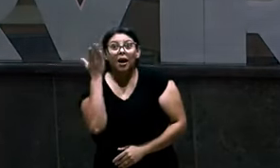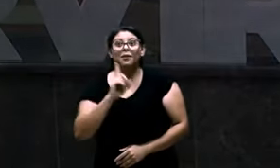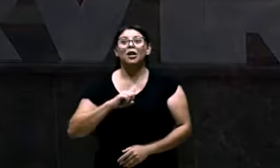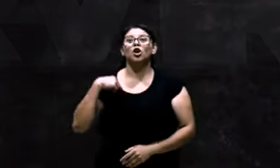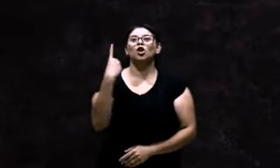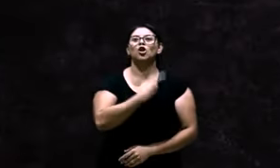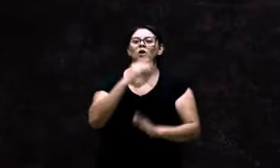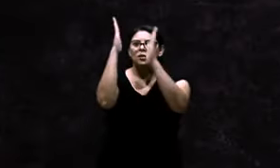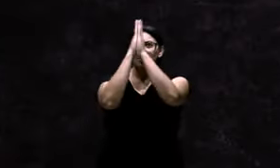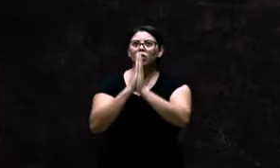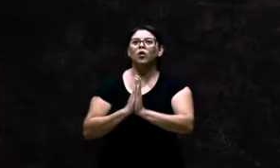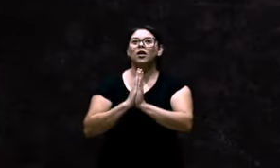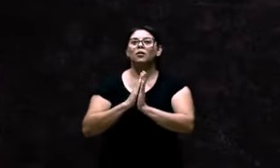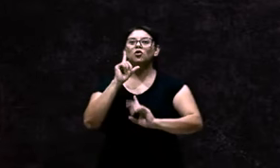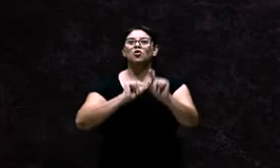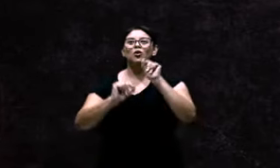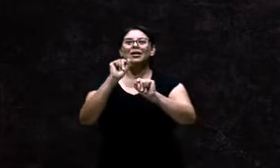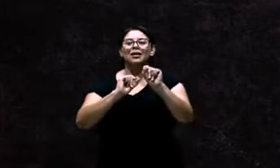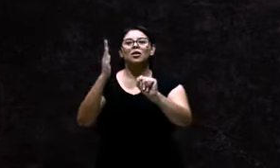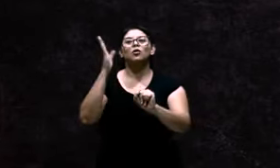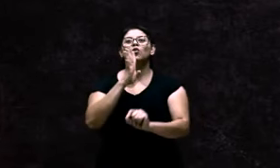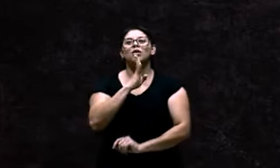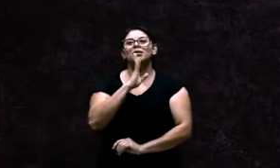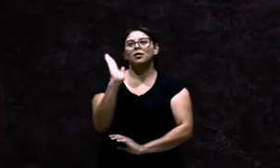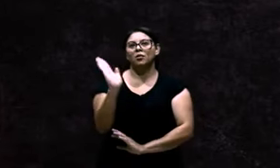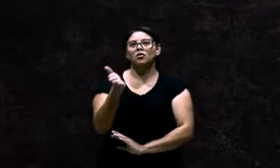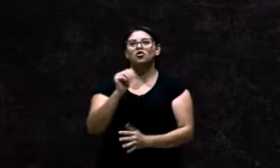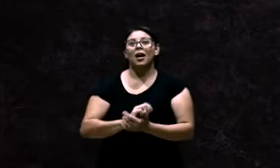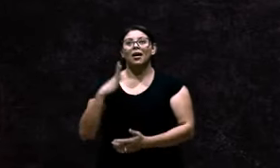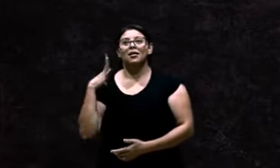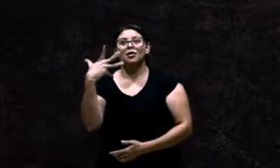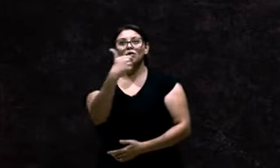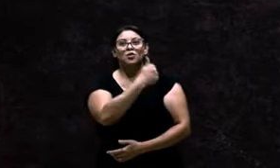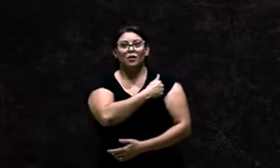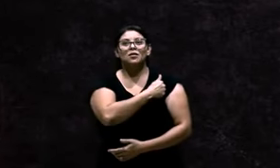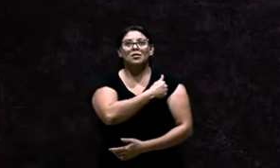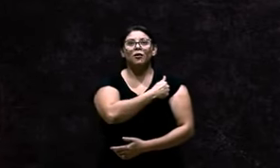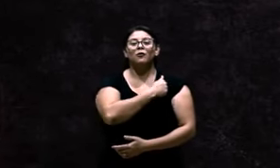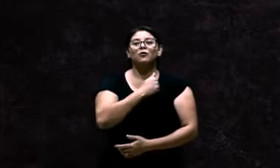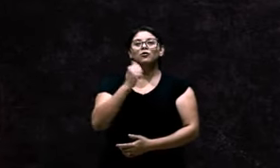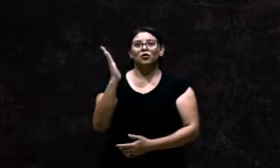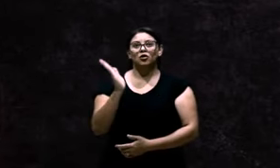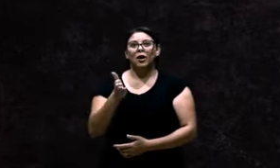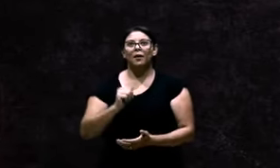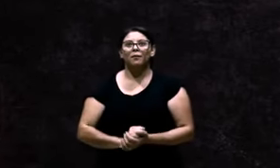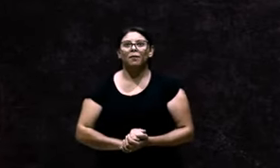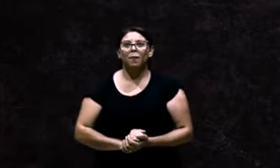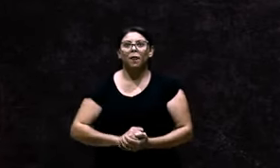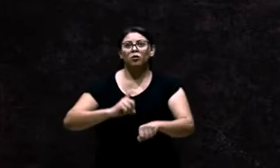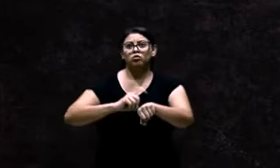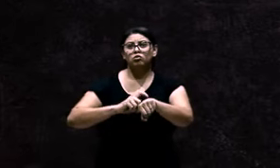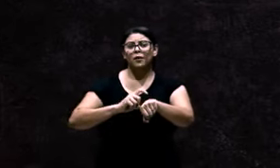sabemos, porque a salvação vem dos judeus. Mas a hora vem, e agora é, em